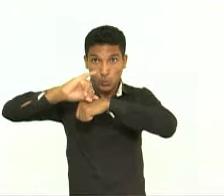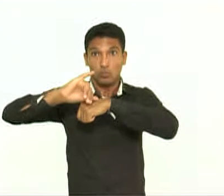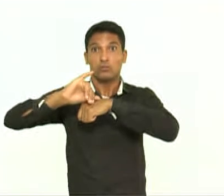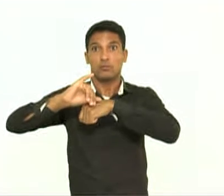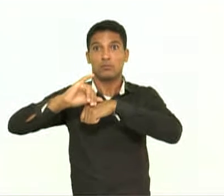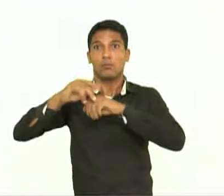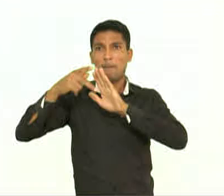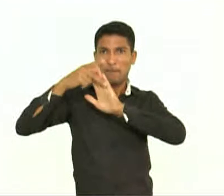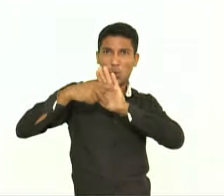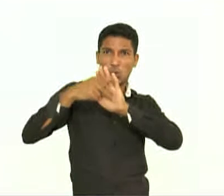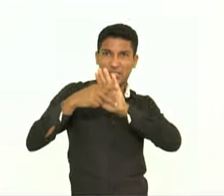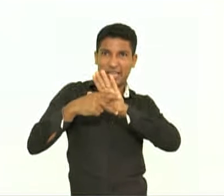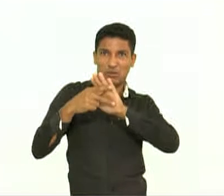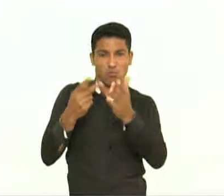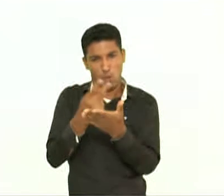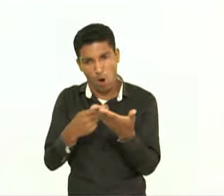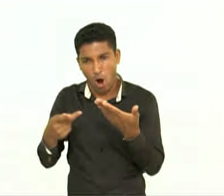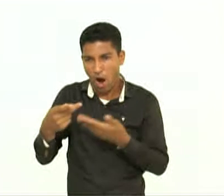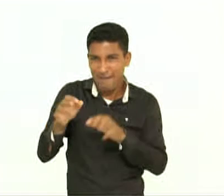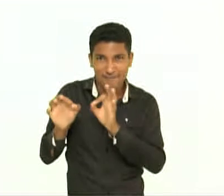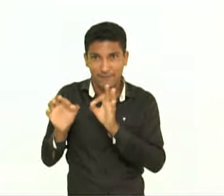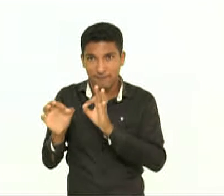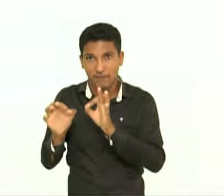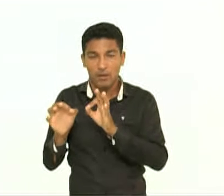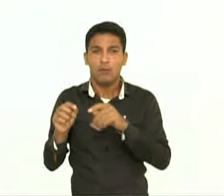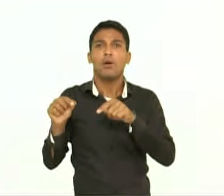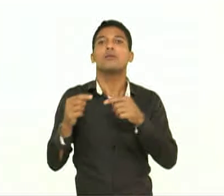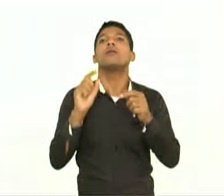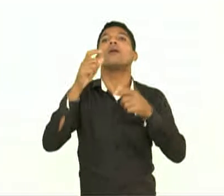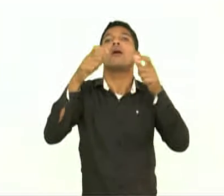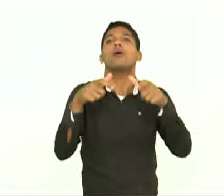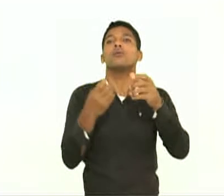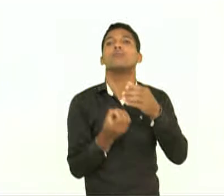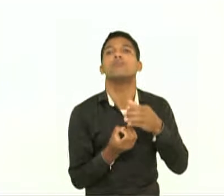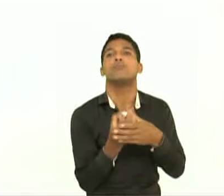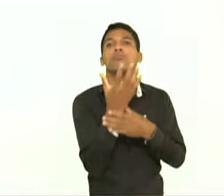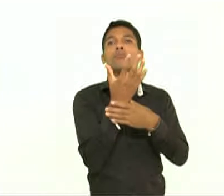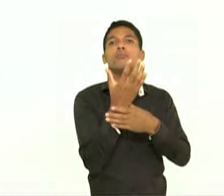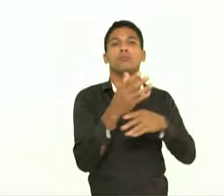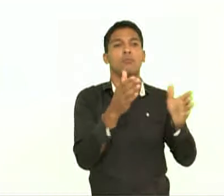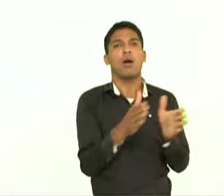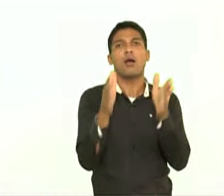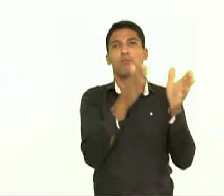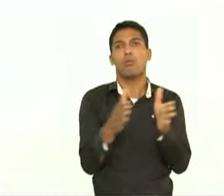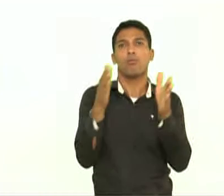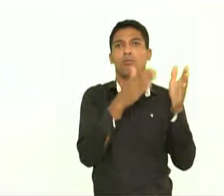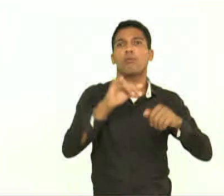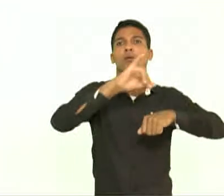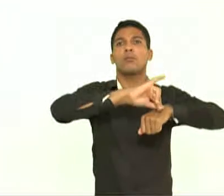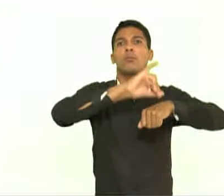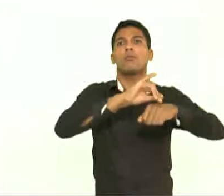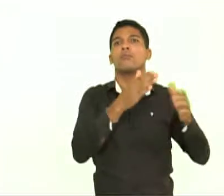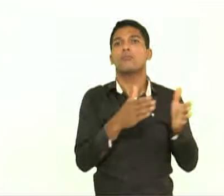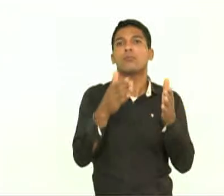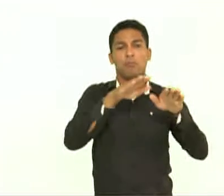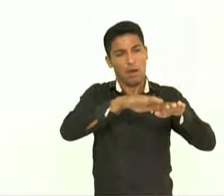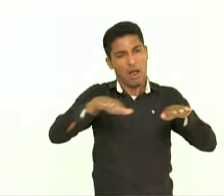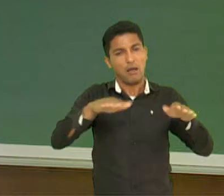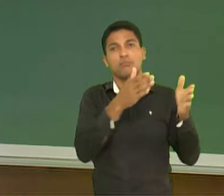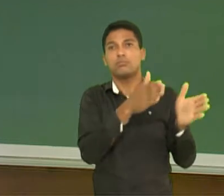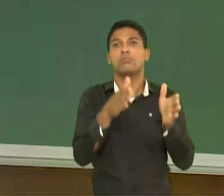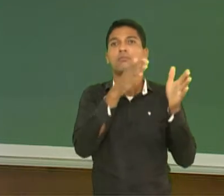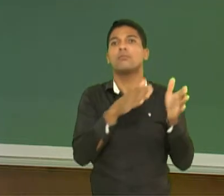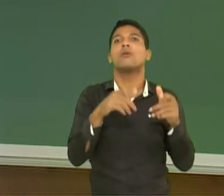multinacionais. A criação e desenvolvimento no país de origem, já a produção em outros países onde a empresa